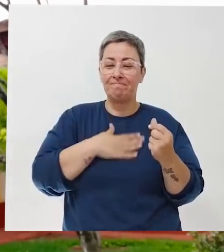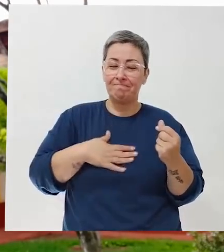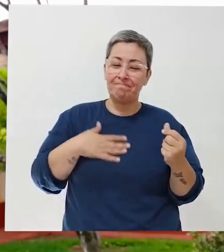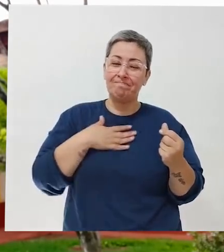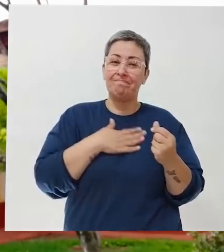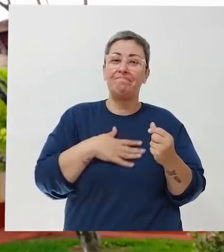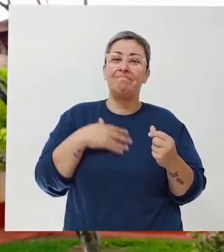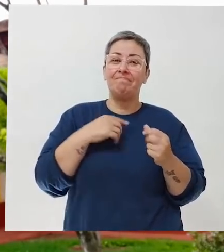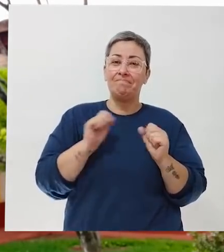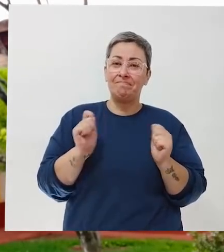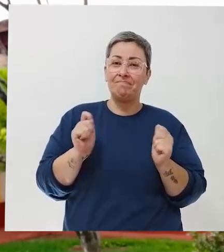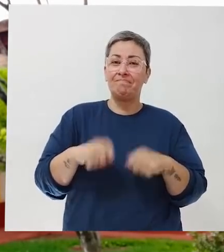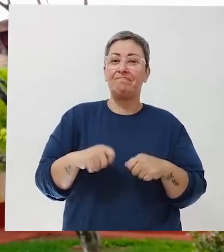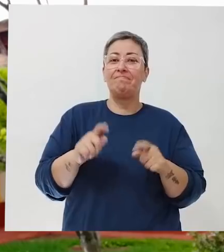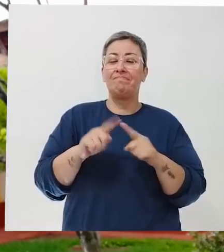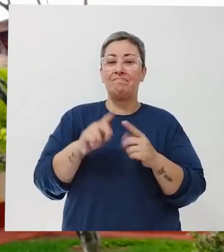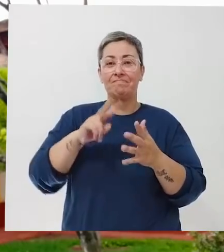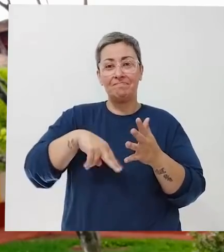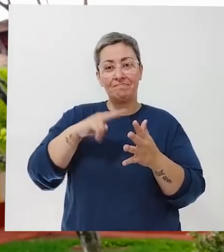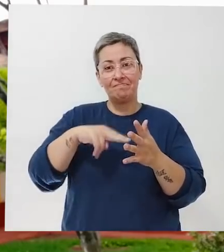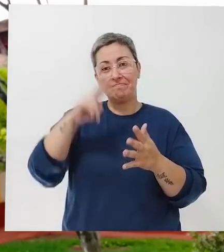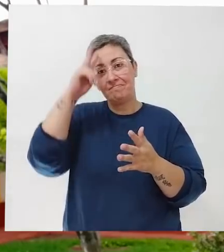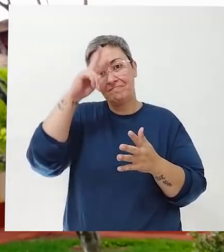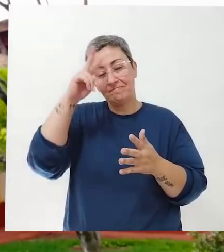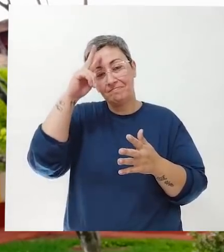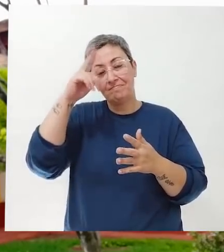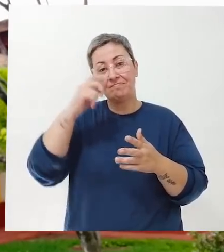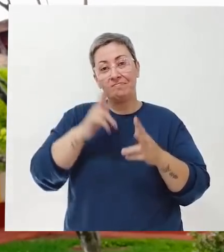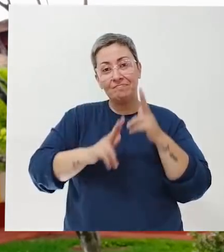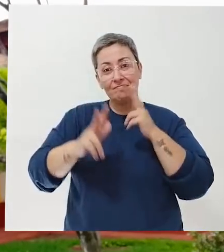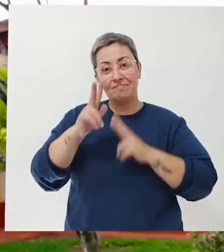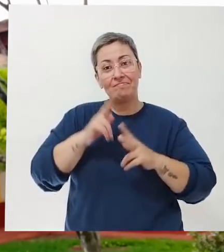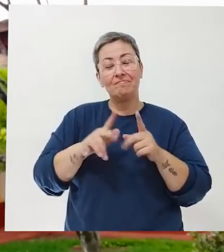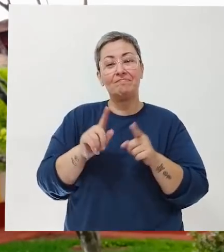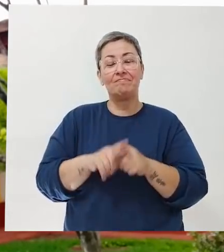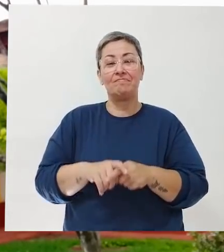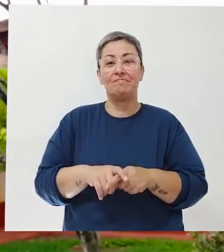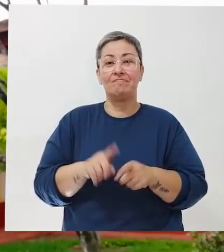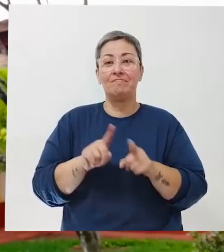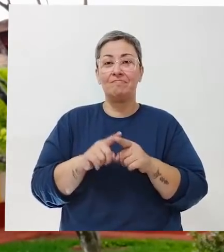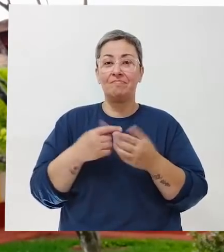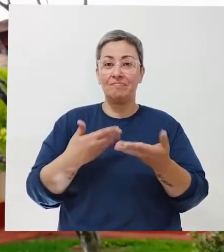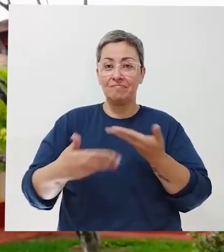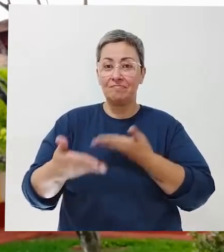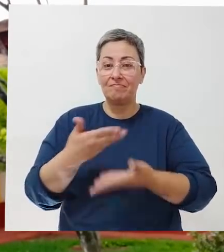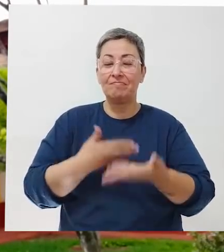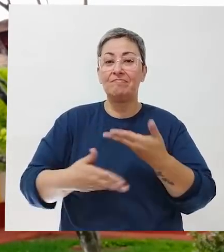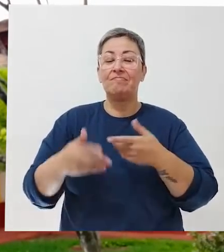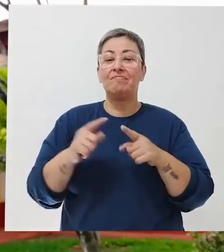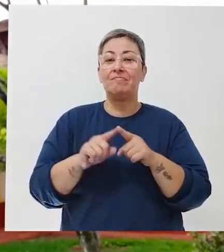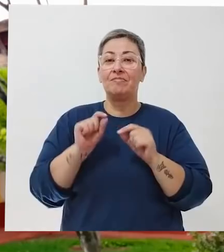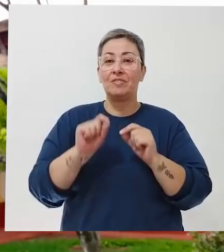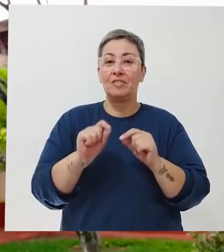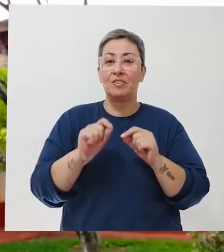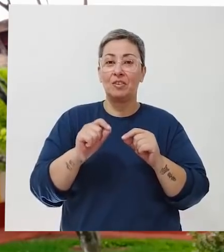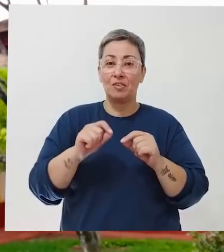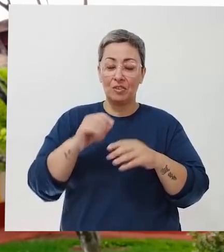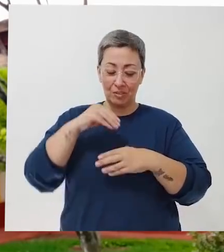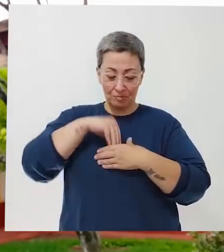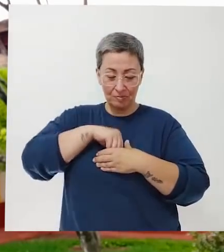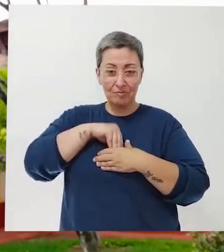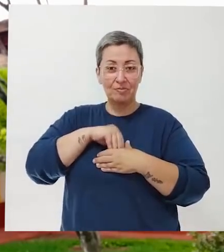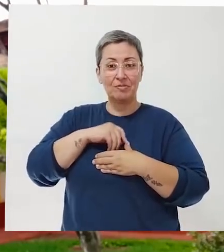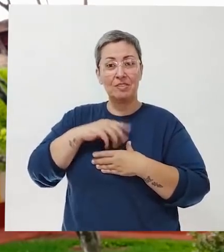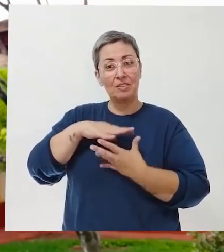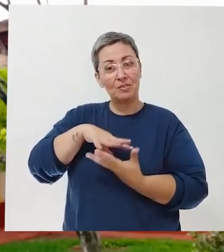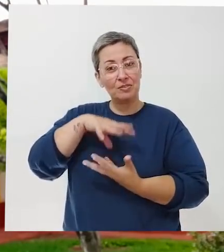muito gostoso de termos a possibilidade de lermos histórias, de ouvirmos histórias que conversem com o que habita em